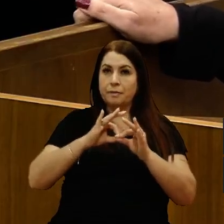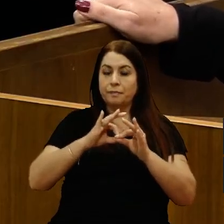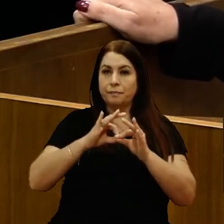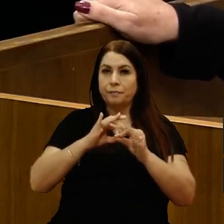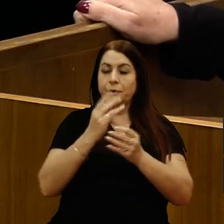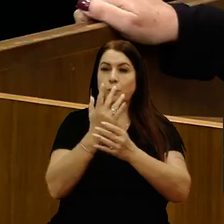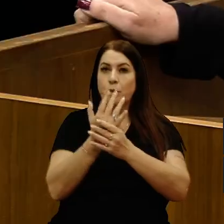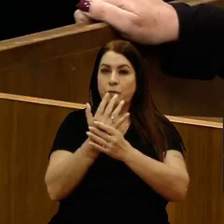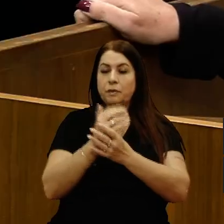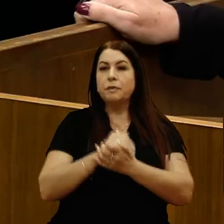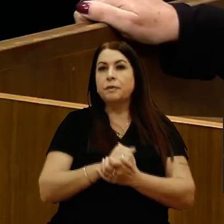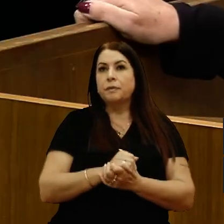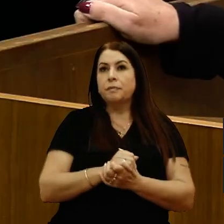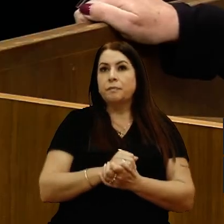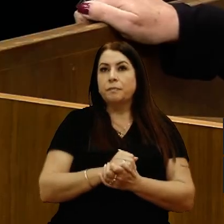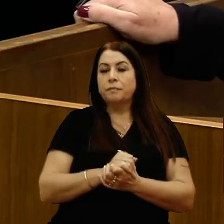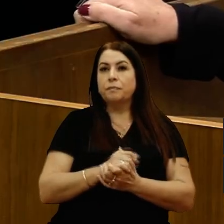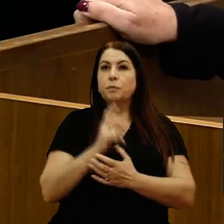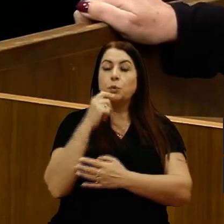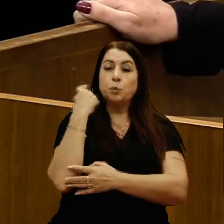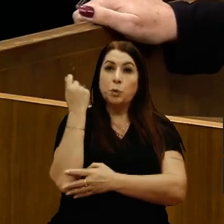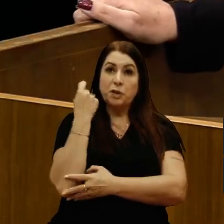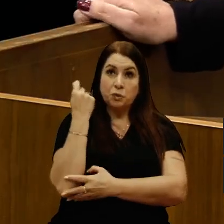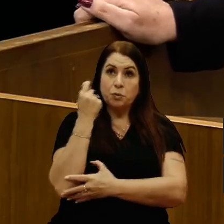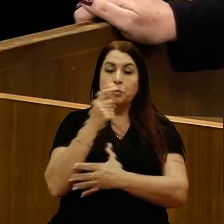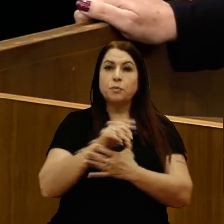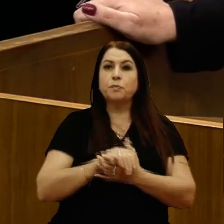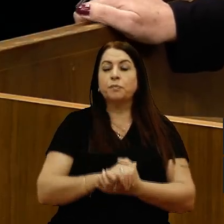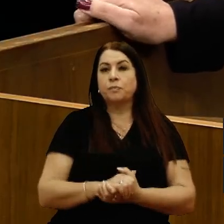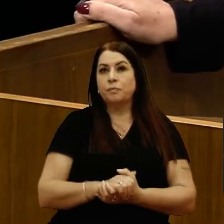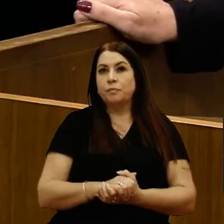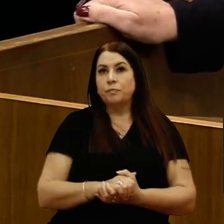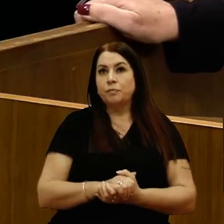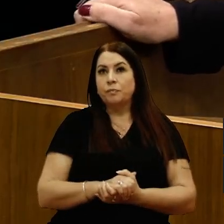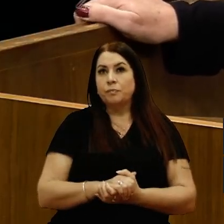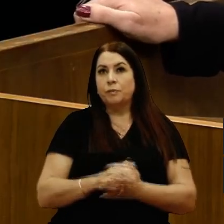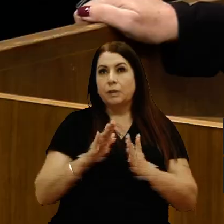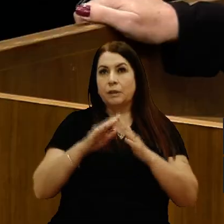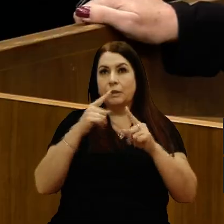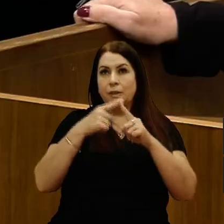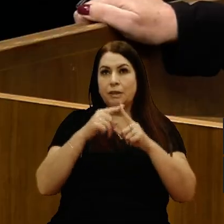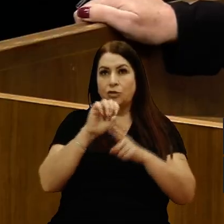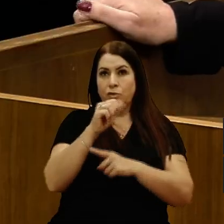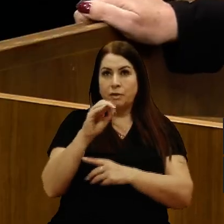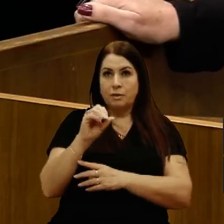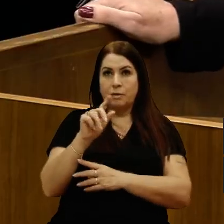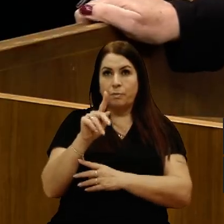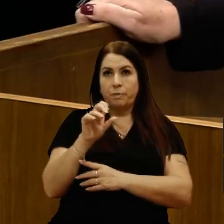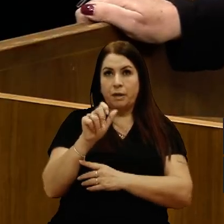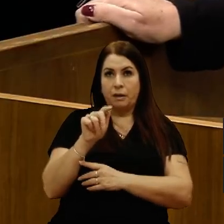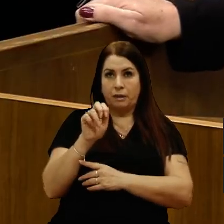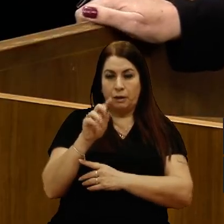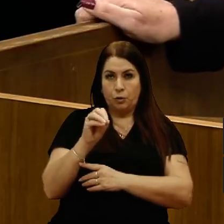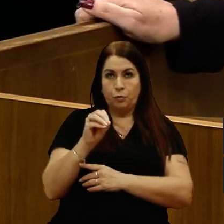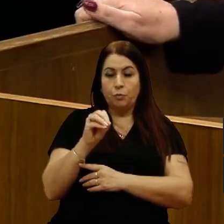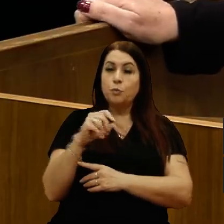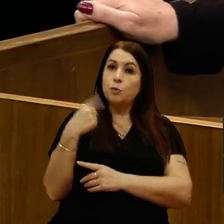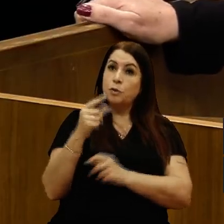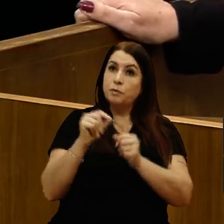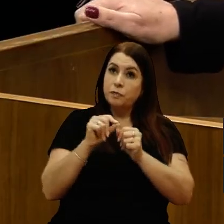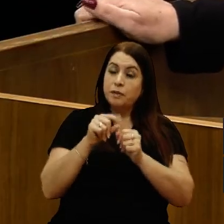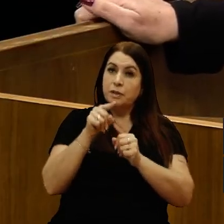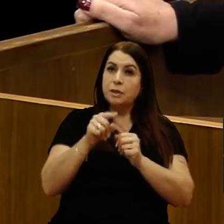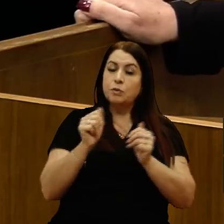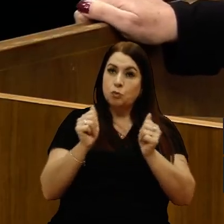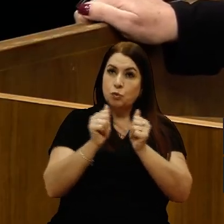Universidade Federal do Rio Grande do Sul, na Igreja de São Pelegrino. Nós estamos promovendo